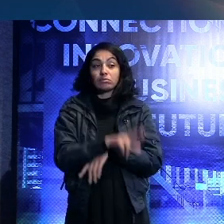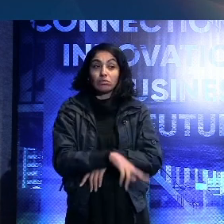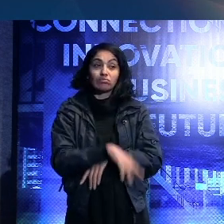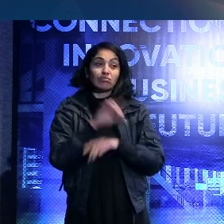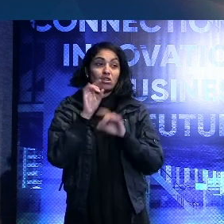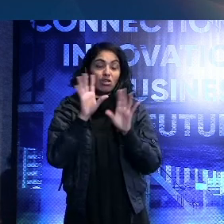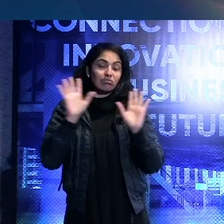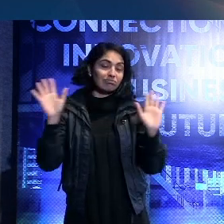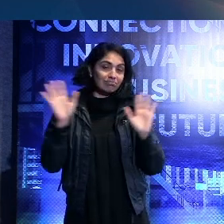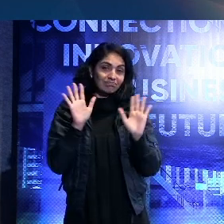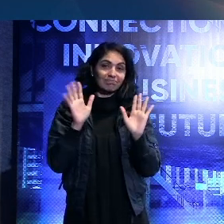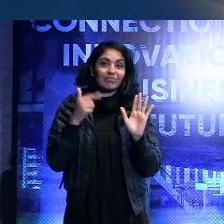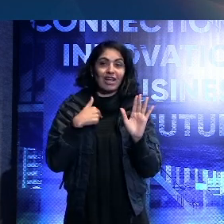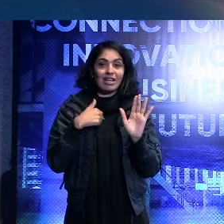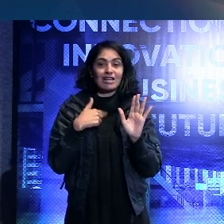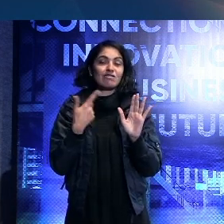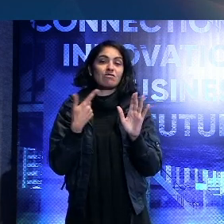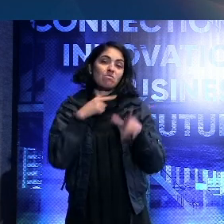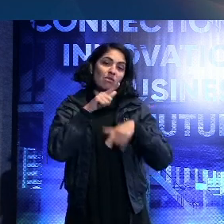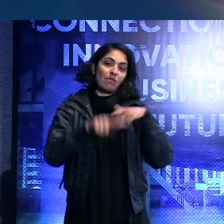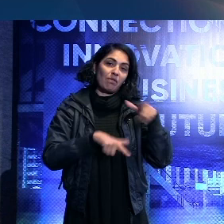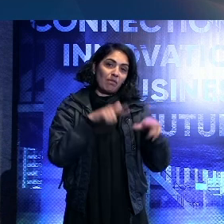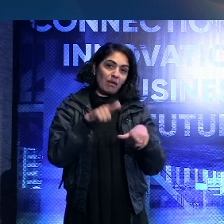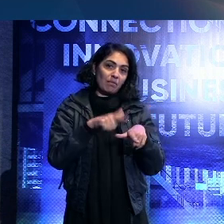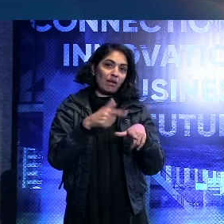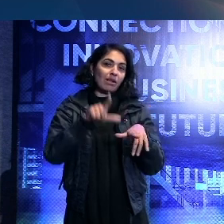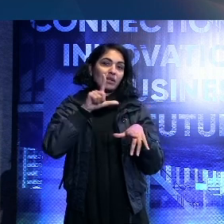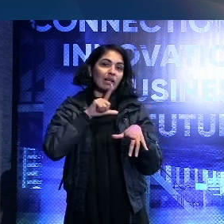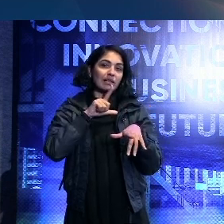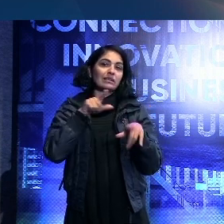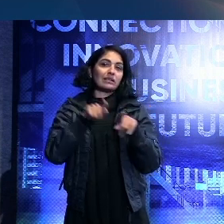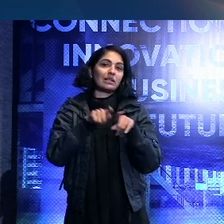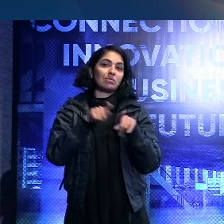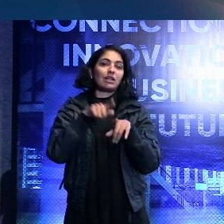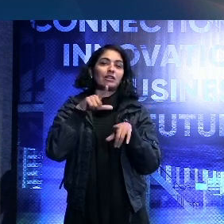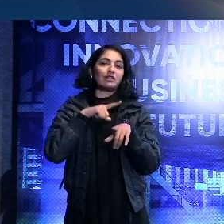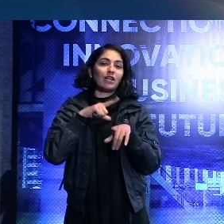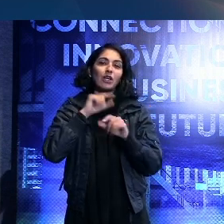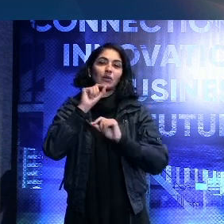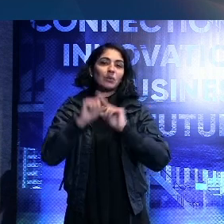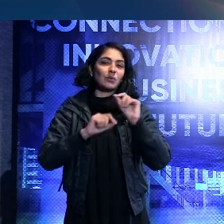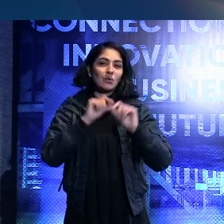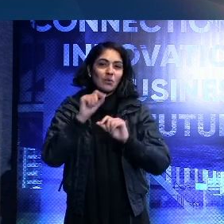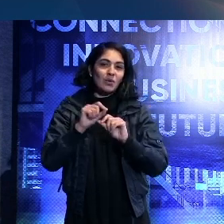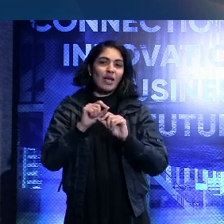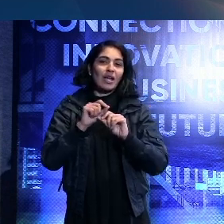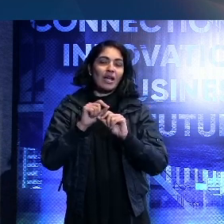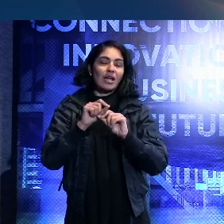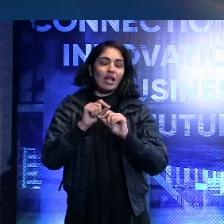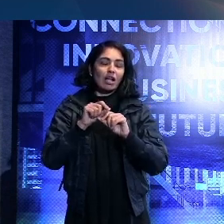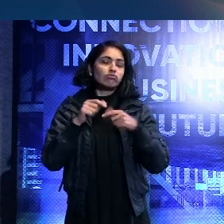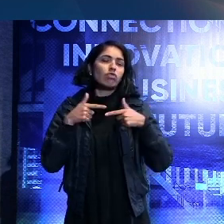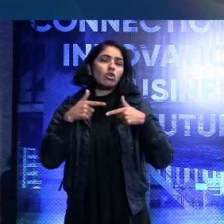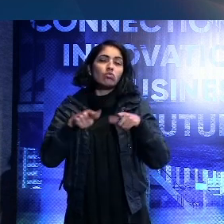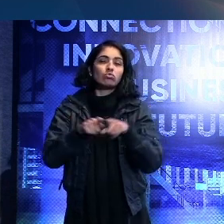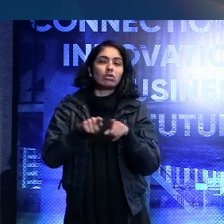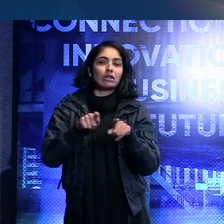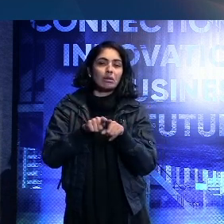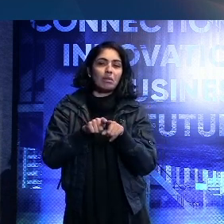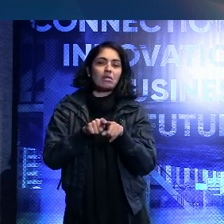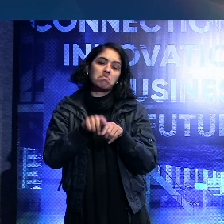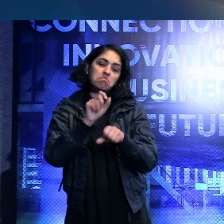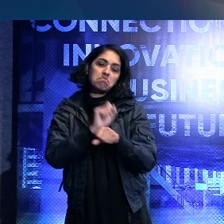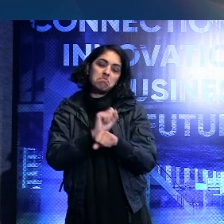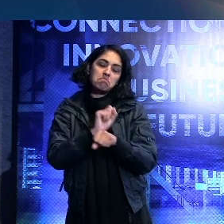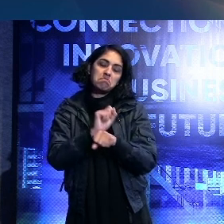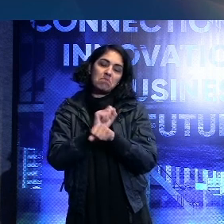ver, assim, os meus hobbies antes era jiu-jitsu, que, né, pela minha forma física dá para ver que eu parei ele tem um tempinho, com a pandemia.